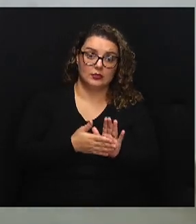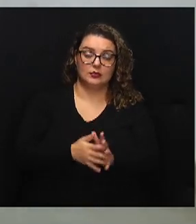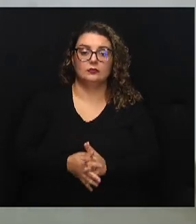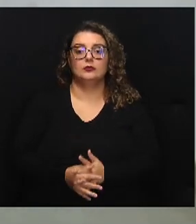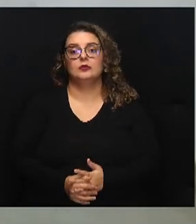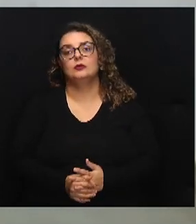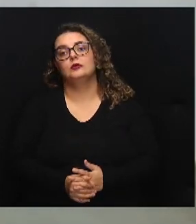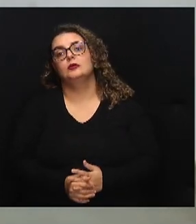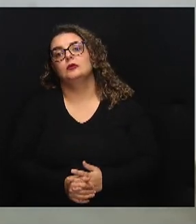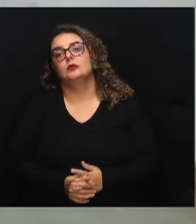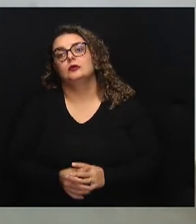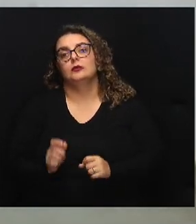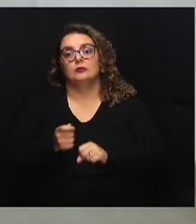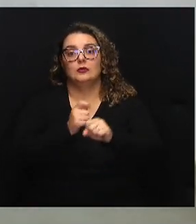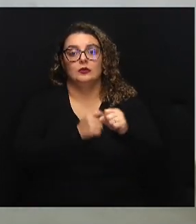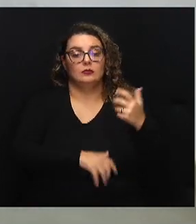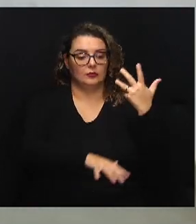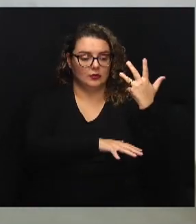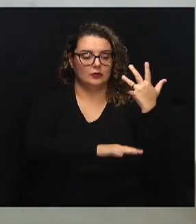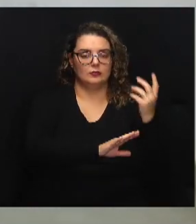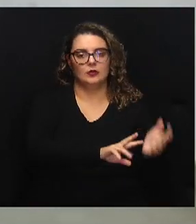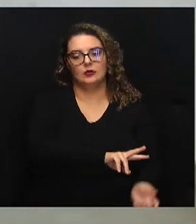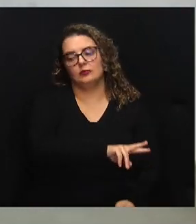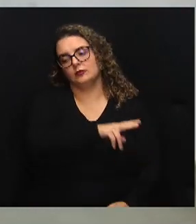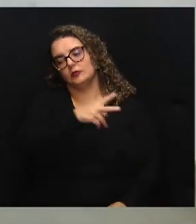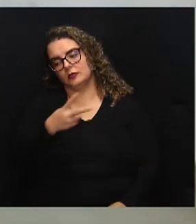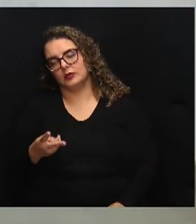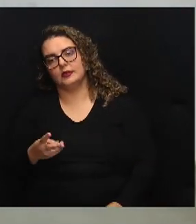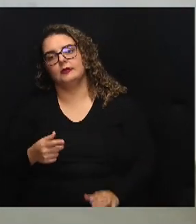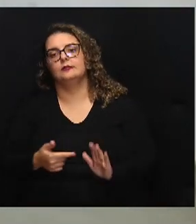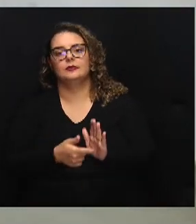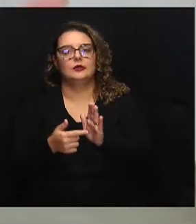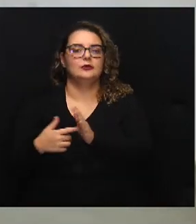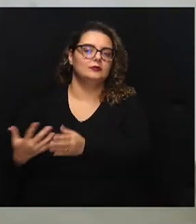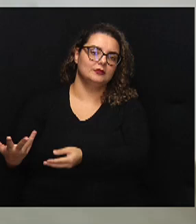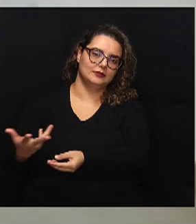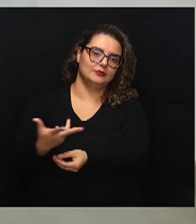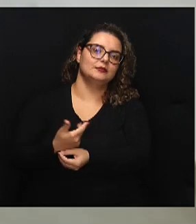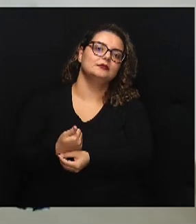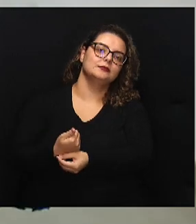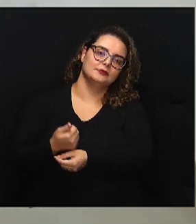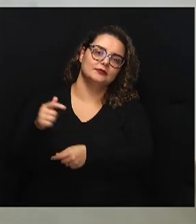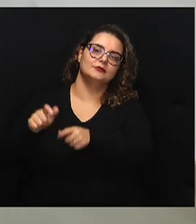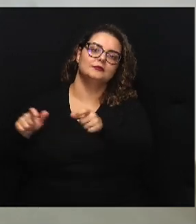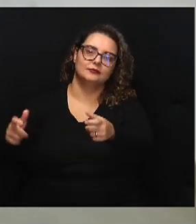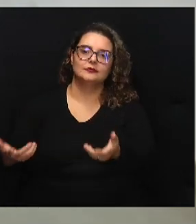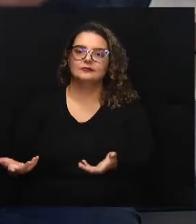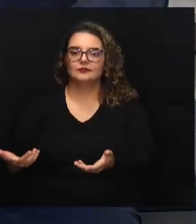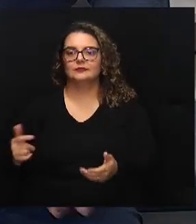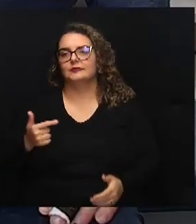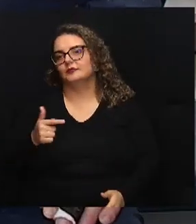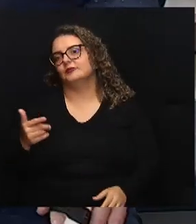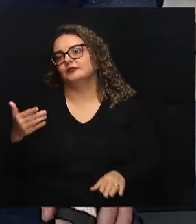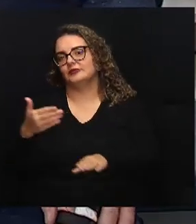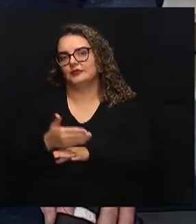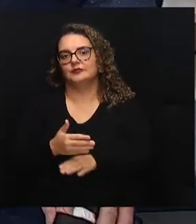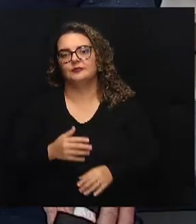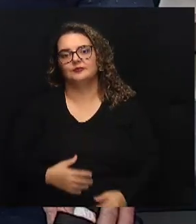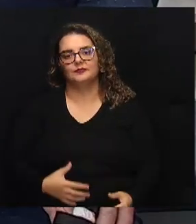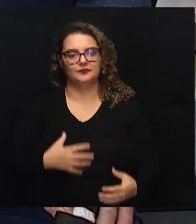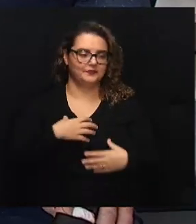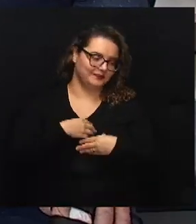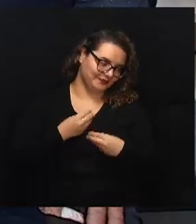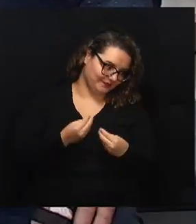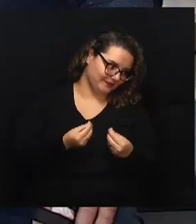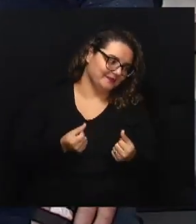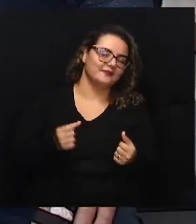com a escultura em praças para poder mostrar minha arte para mais umas pessoas que não têm esse acesso. Uma